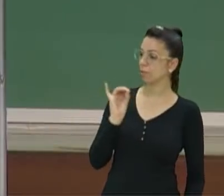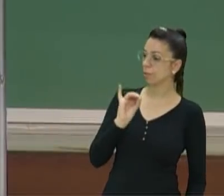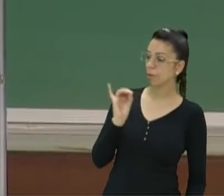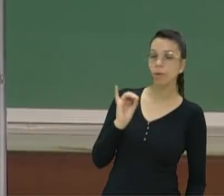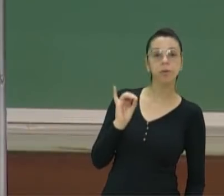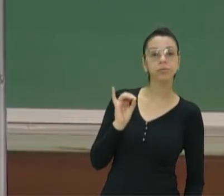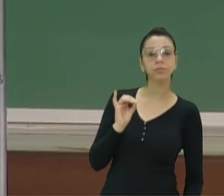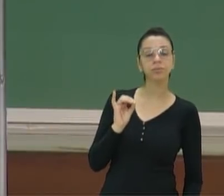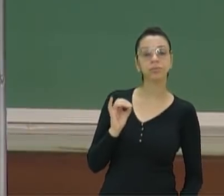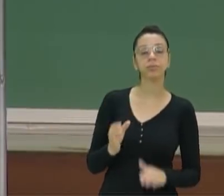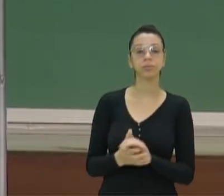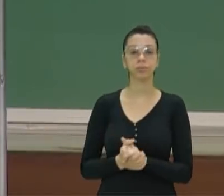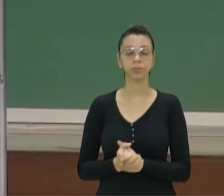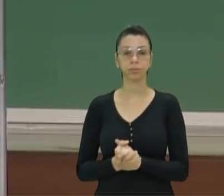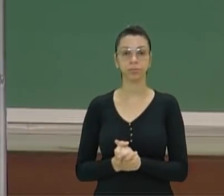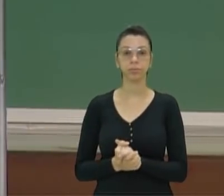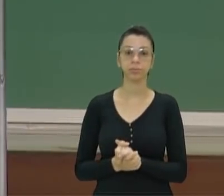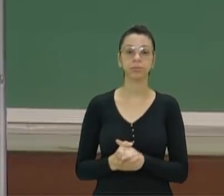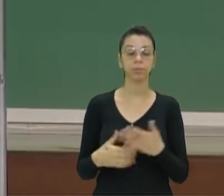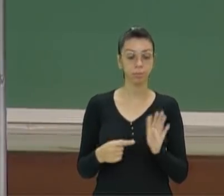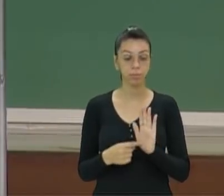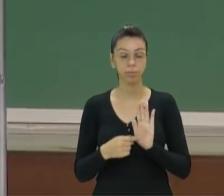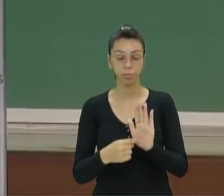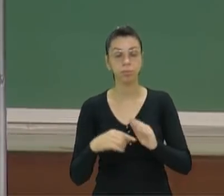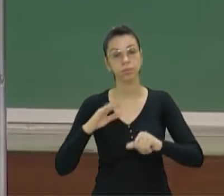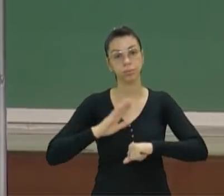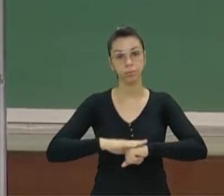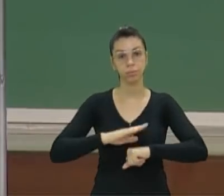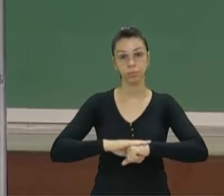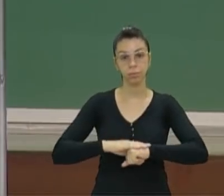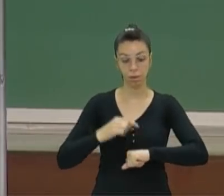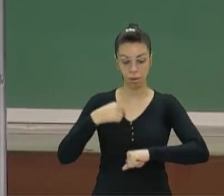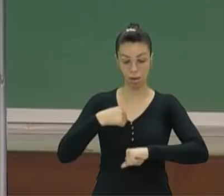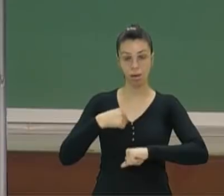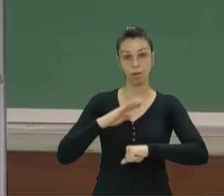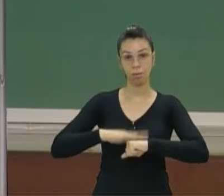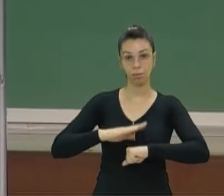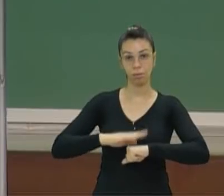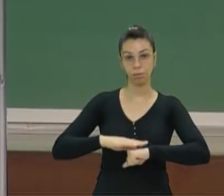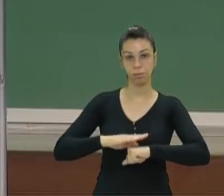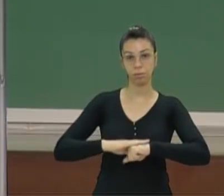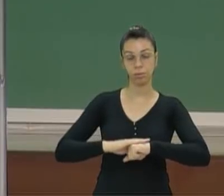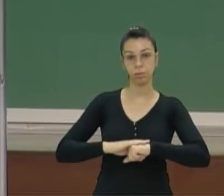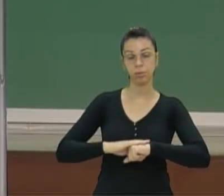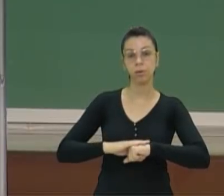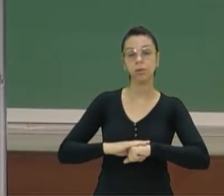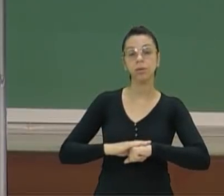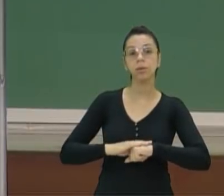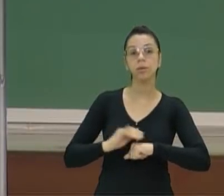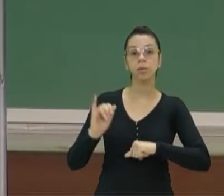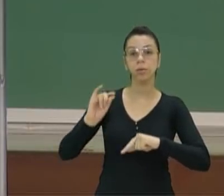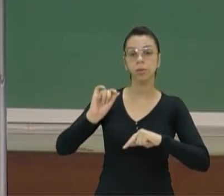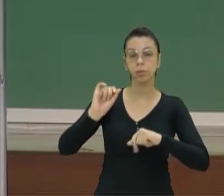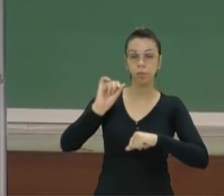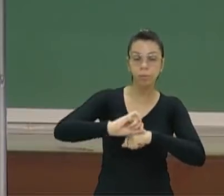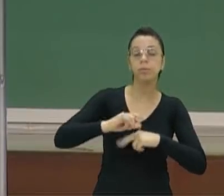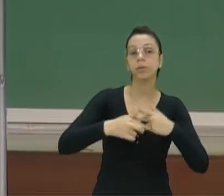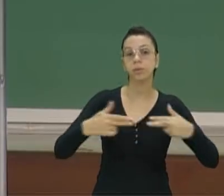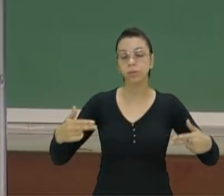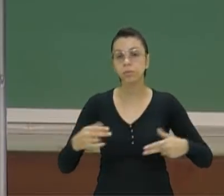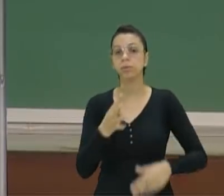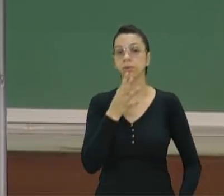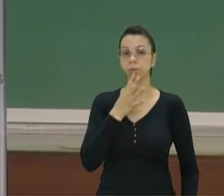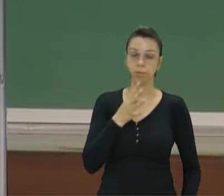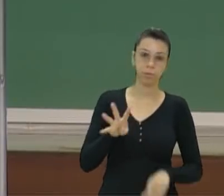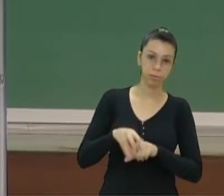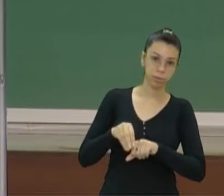Robson. Então, se alguém se apresenta para mim, eu sou o objeto do conhecimento para ela e ela é também para mim, porque eu também estou conhecendo, né?